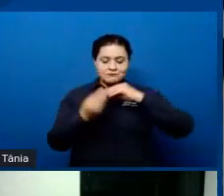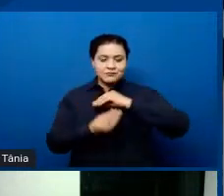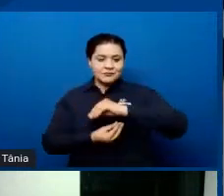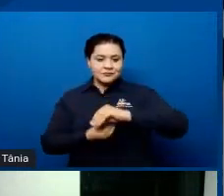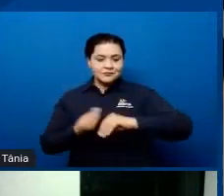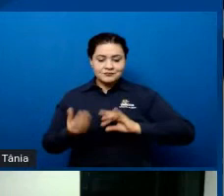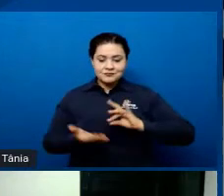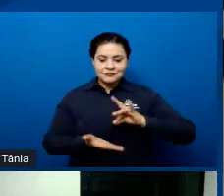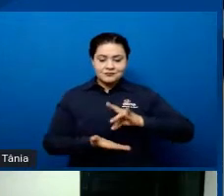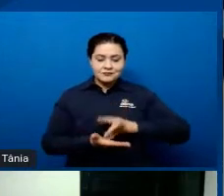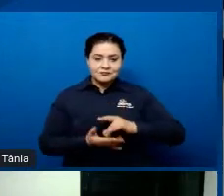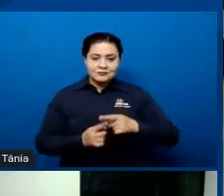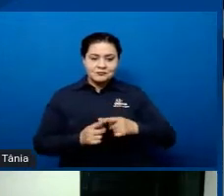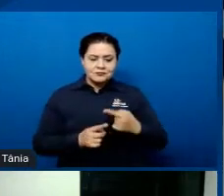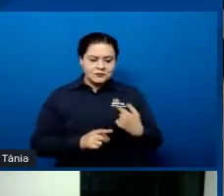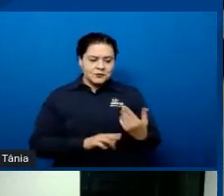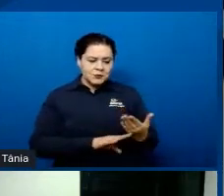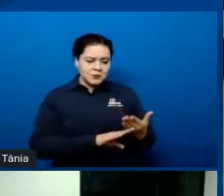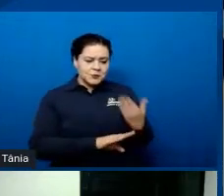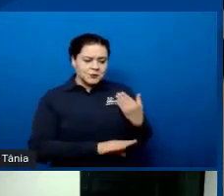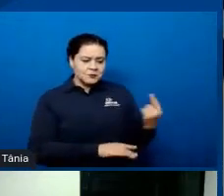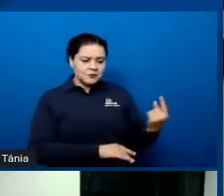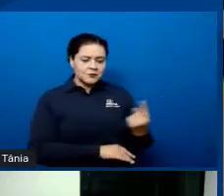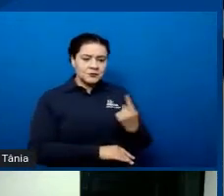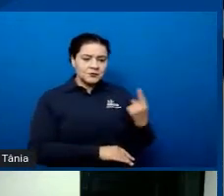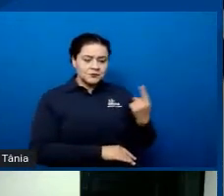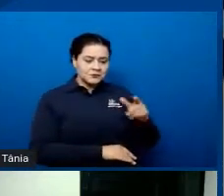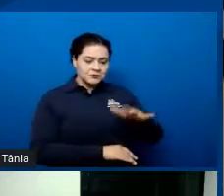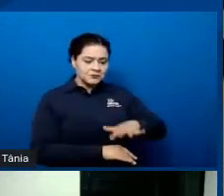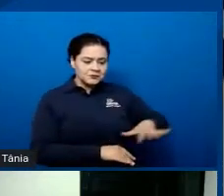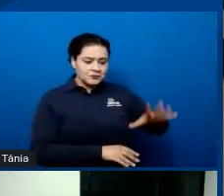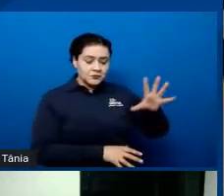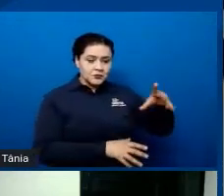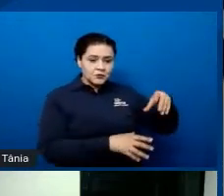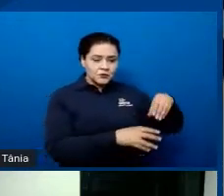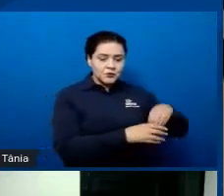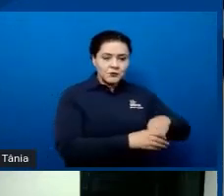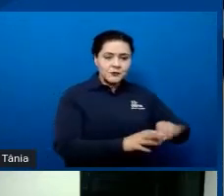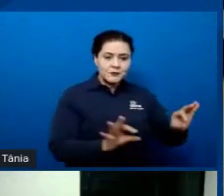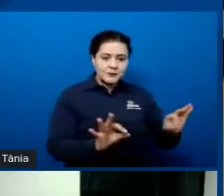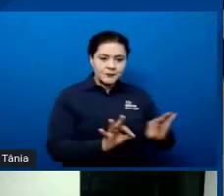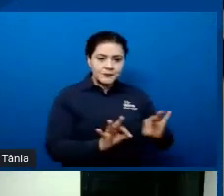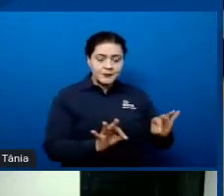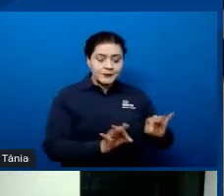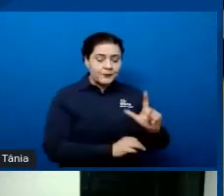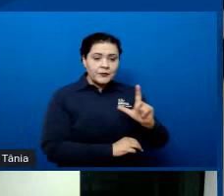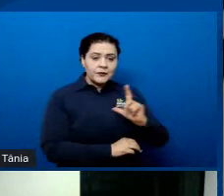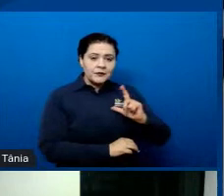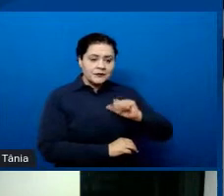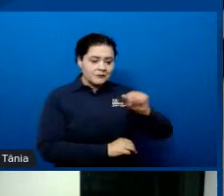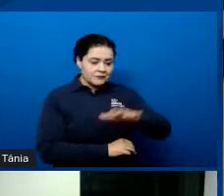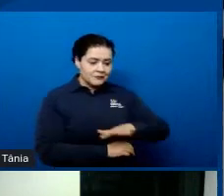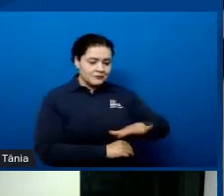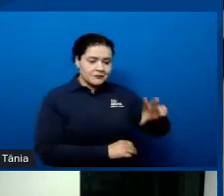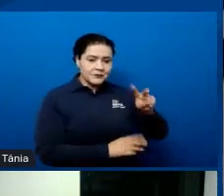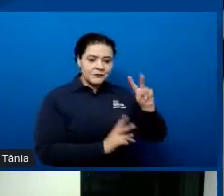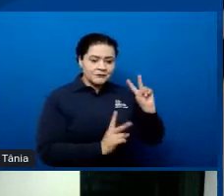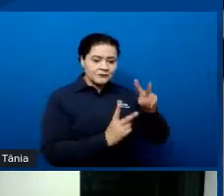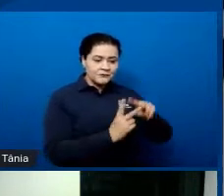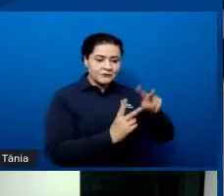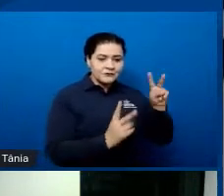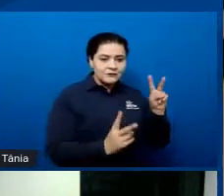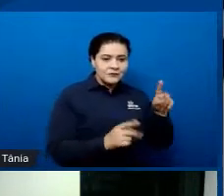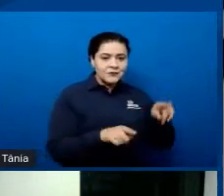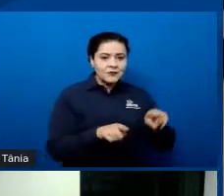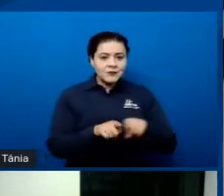não me isolo no ambiente imersivo. Eu tenho um ambiente virtual e o ambiente físico ao mesmo